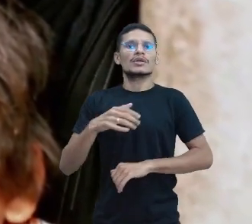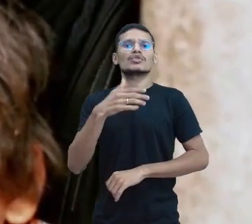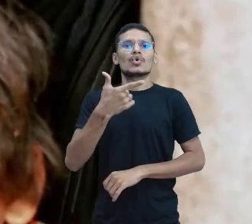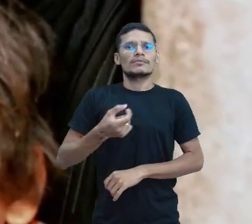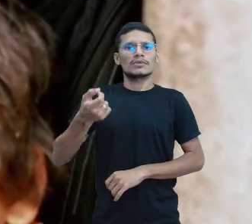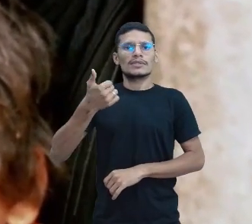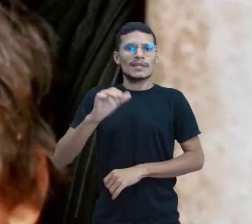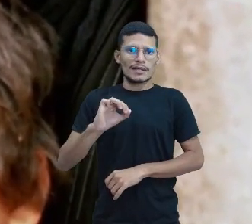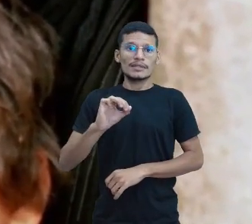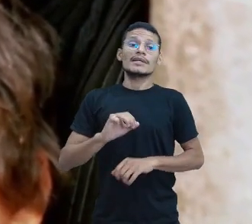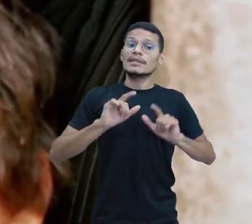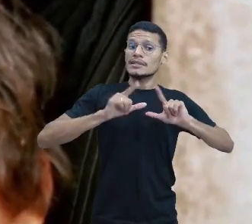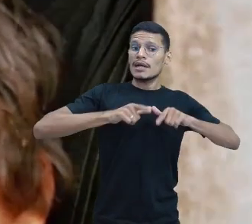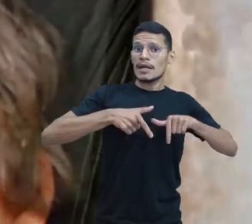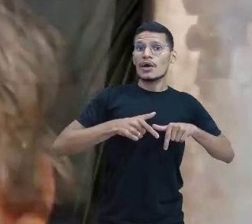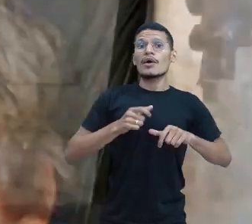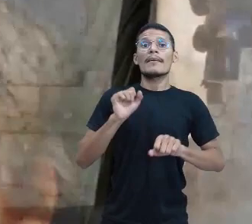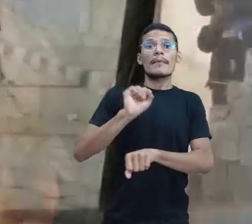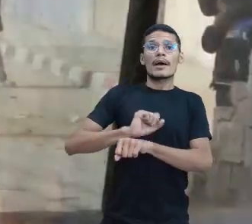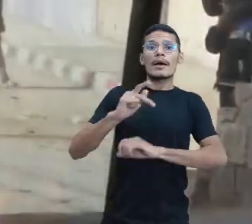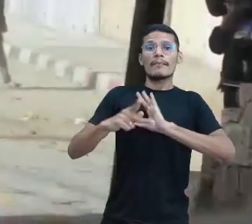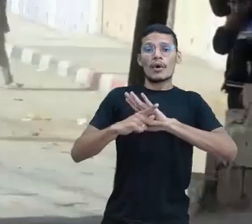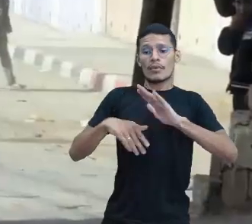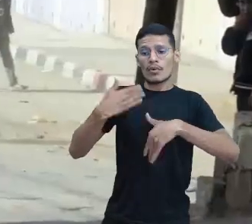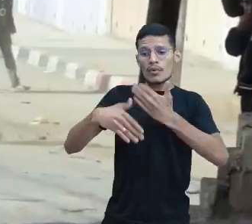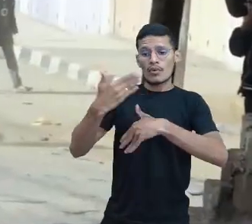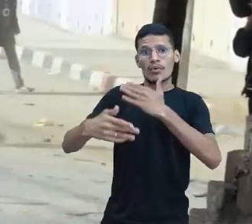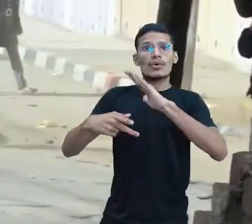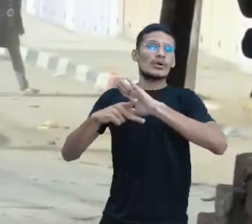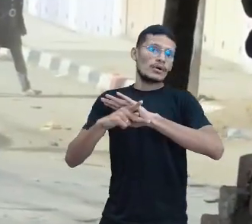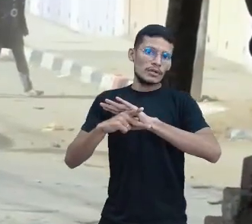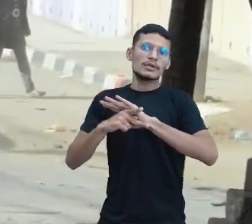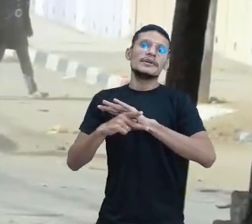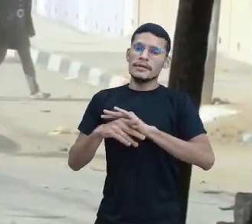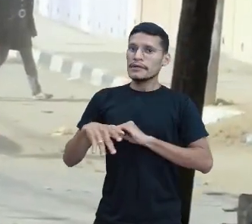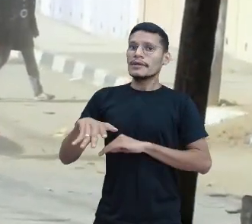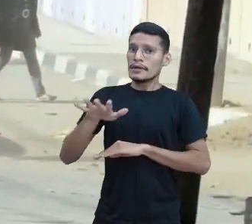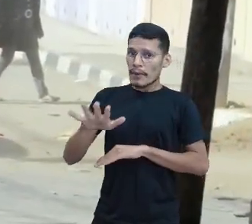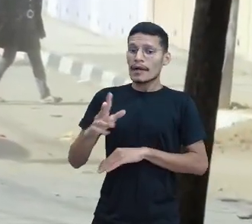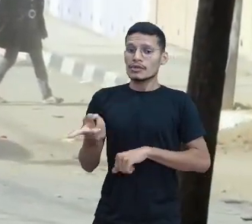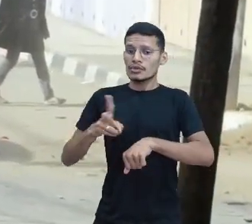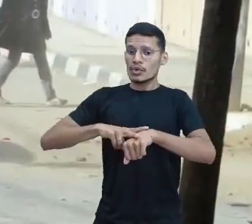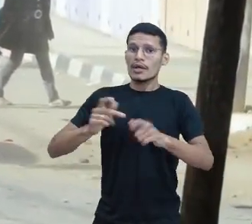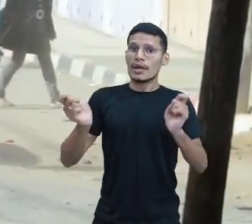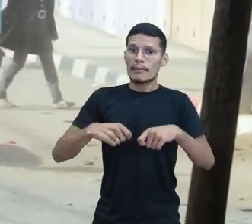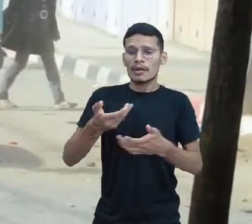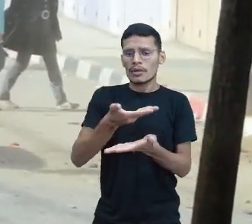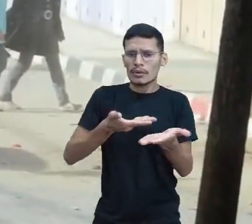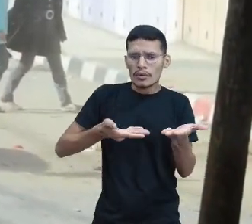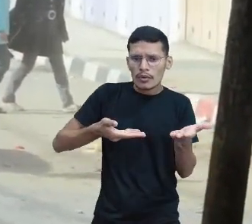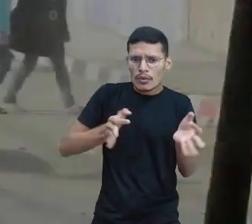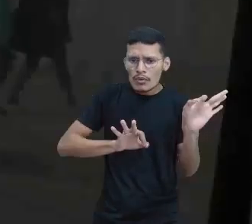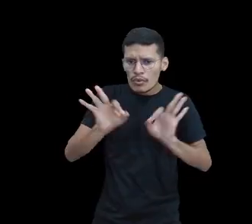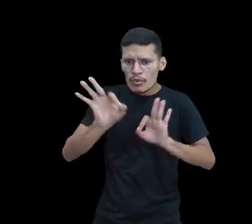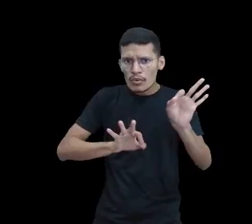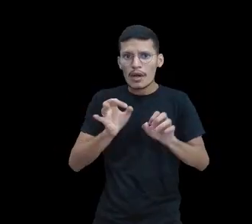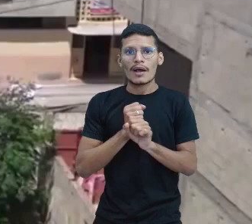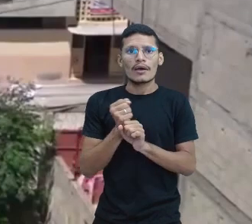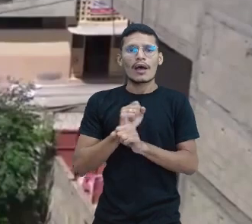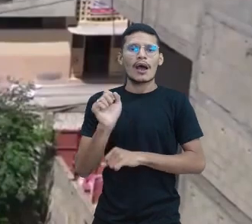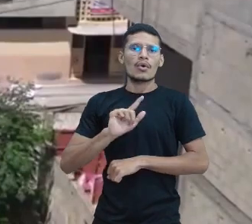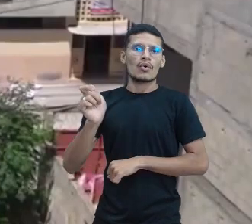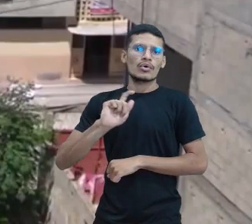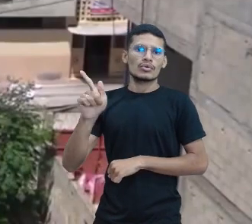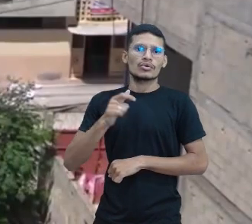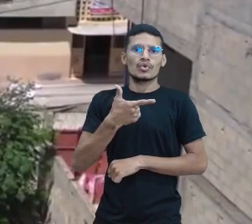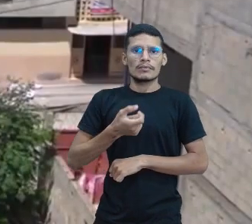se recusou a parar com o avanço dos assentamentos ilegais. Os dois lados retomaram negociações em agosto de 2013. Em